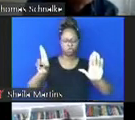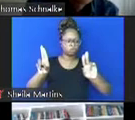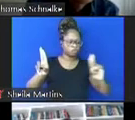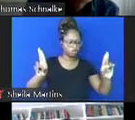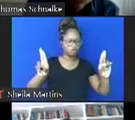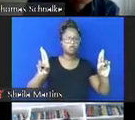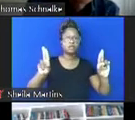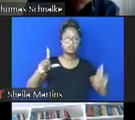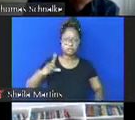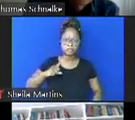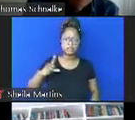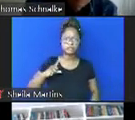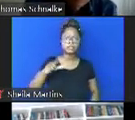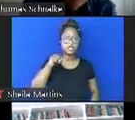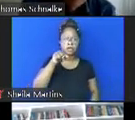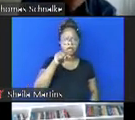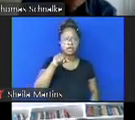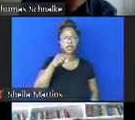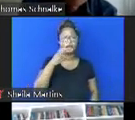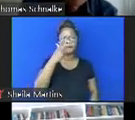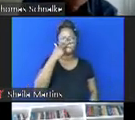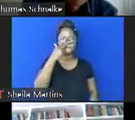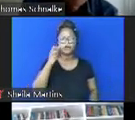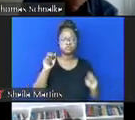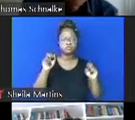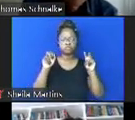uma pessoa visíveis